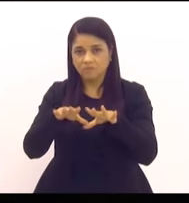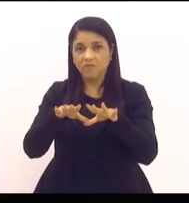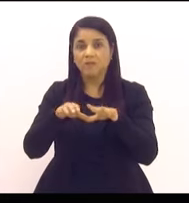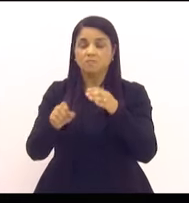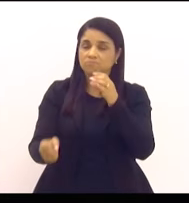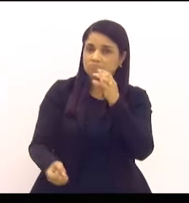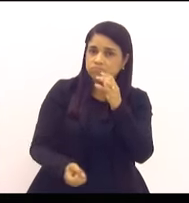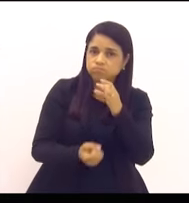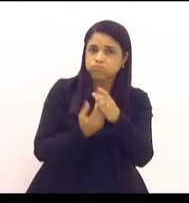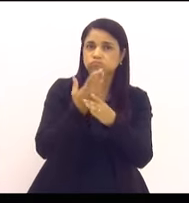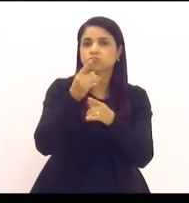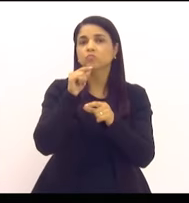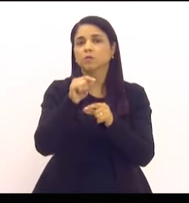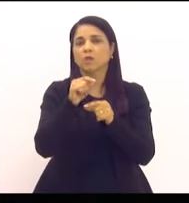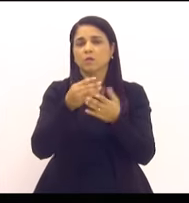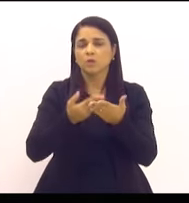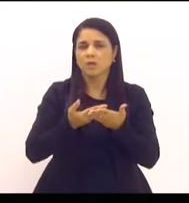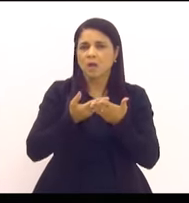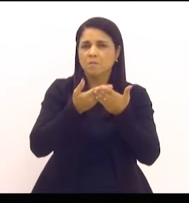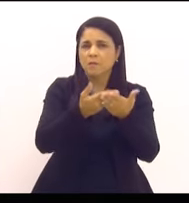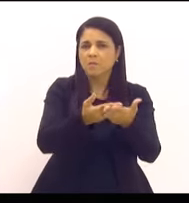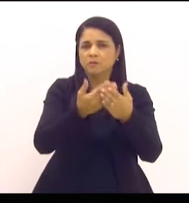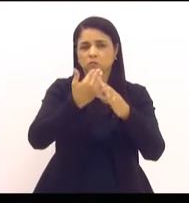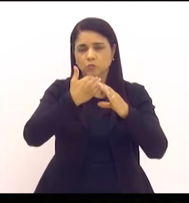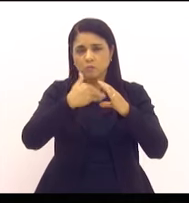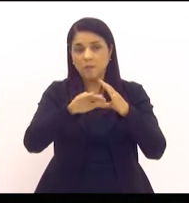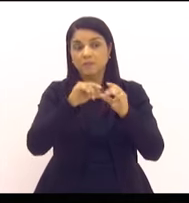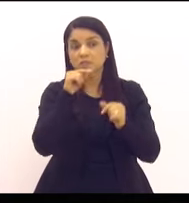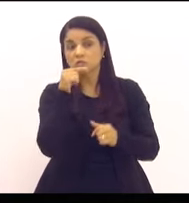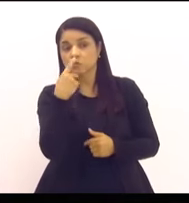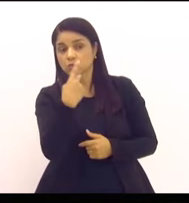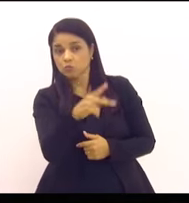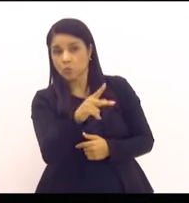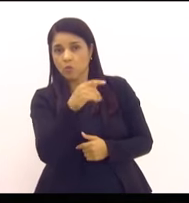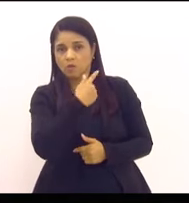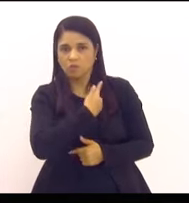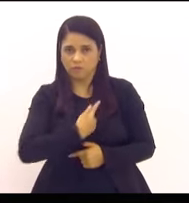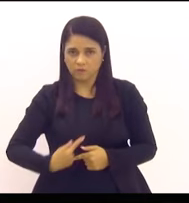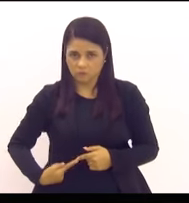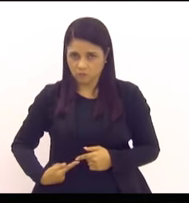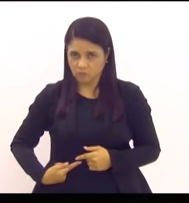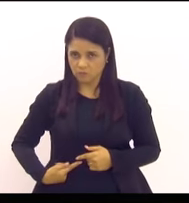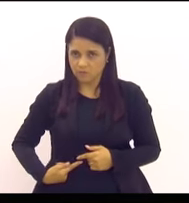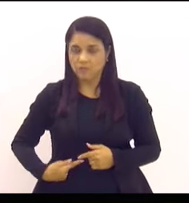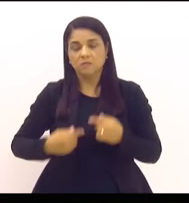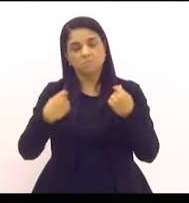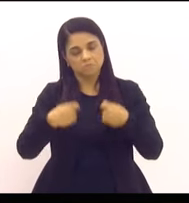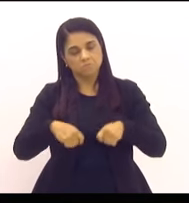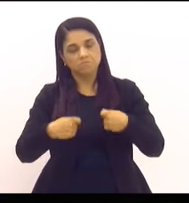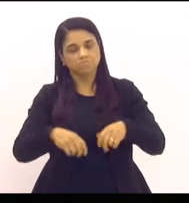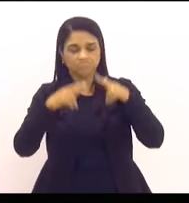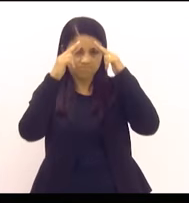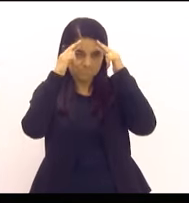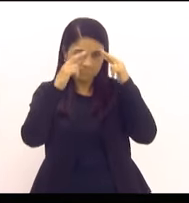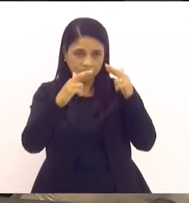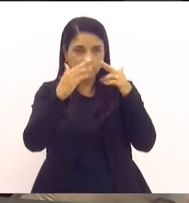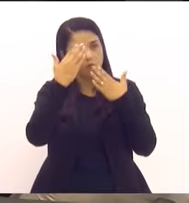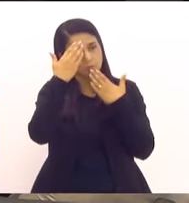fruto de um encaminhamento, de uma mensagem sua e que, portanto, deveria ser respeitada. Muito obrigada.